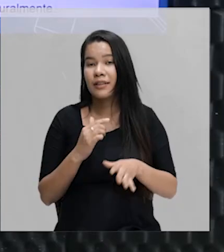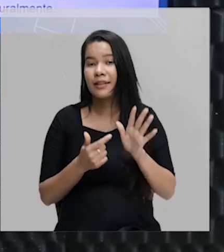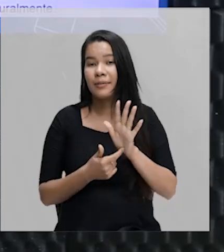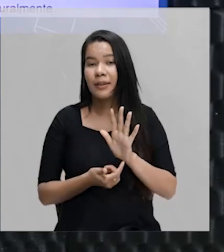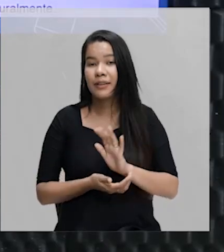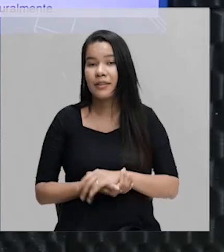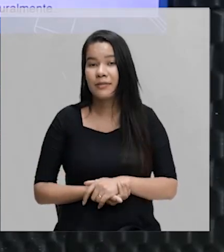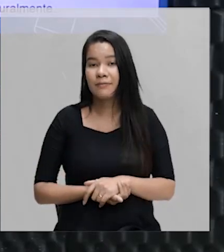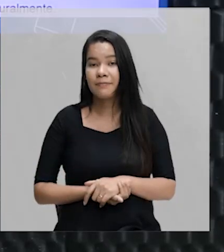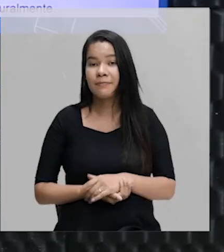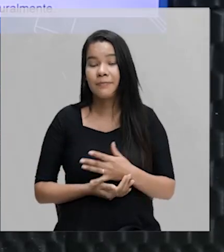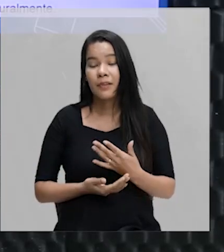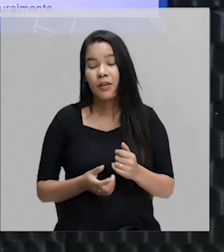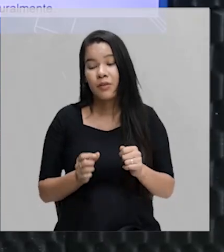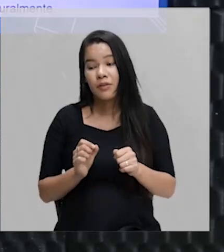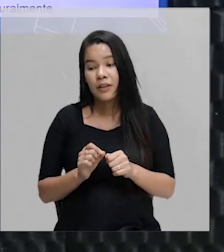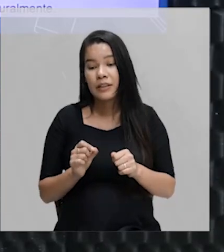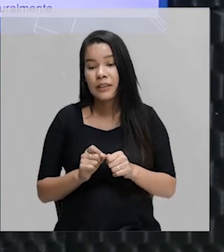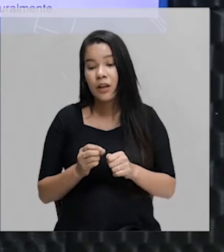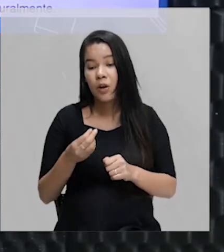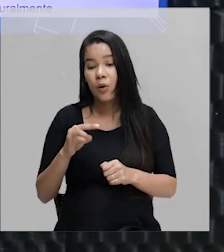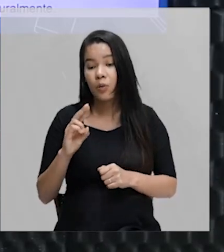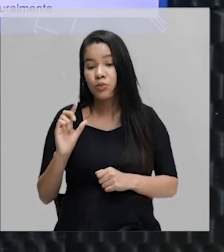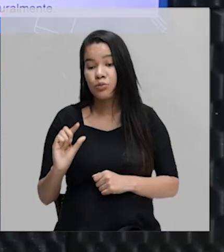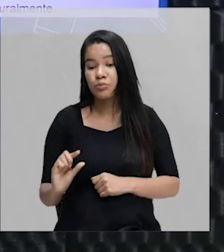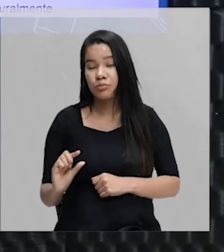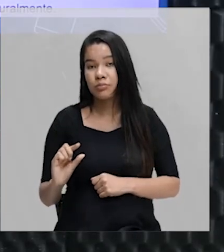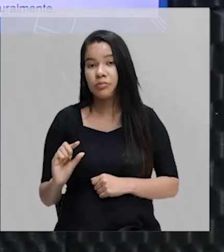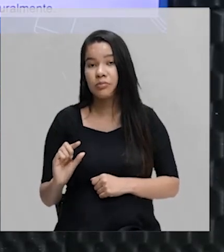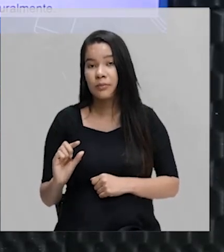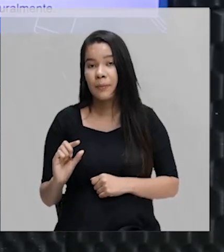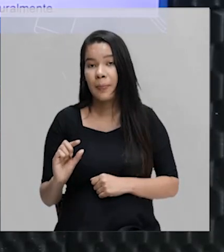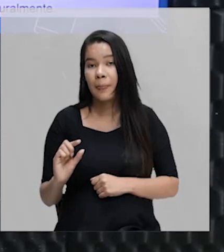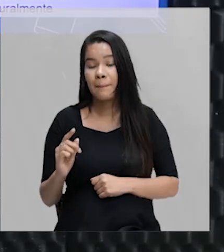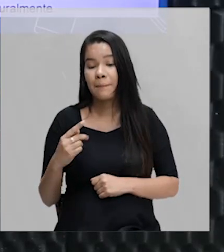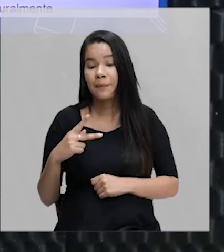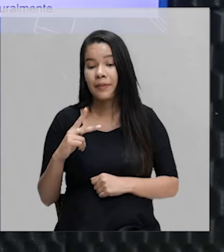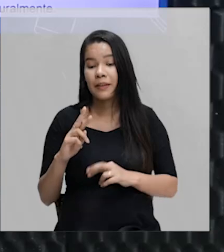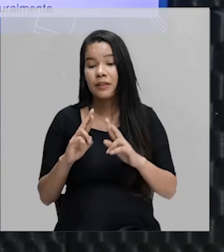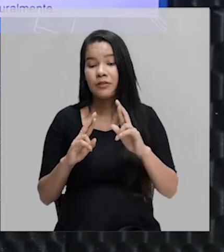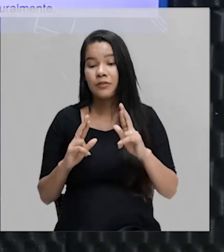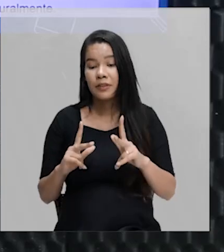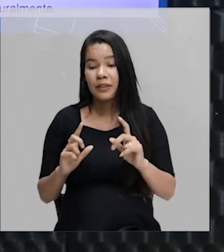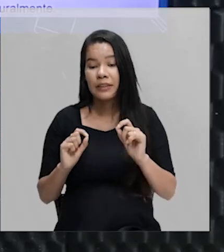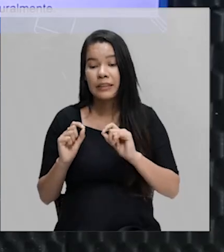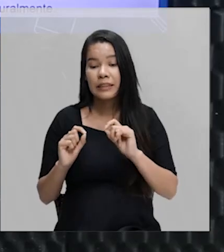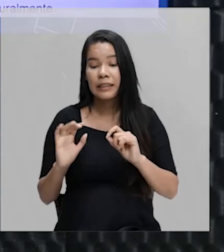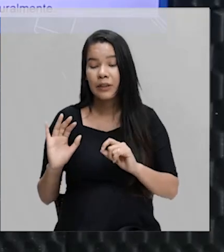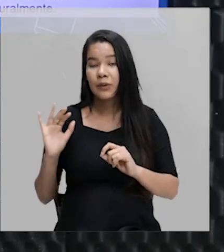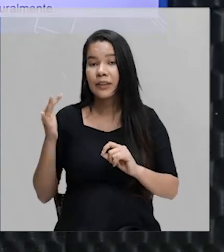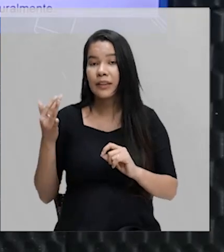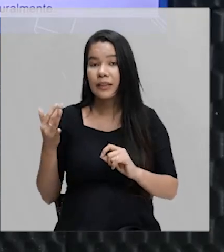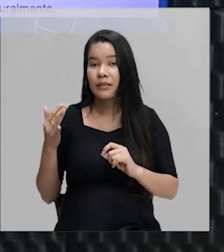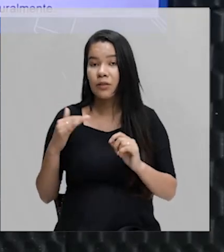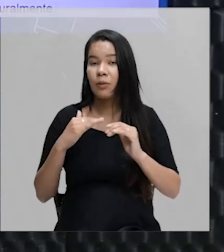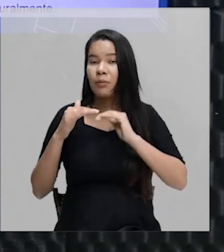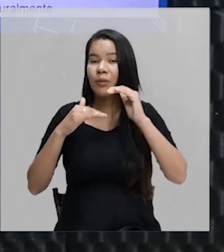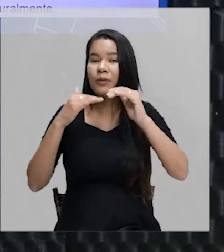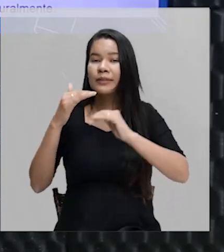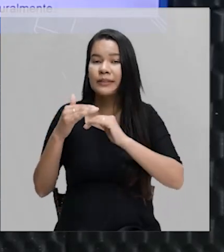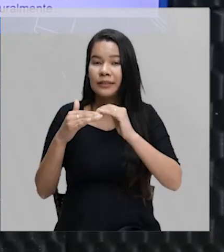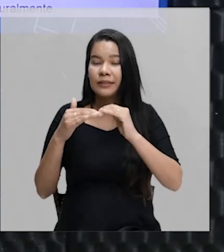apareçam. Então, para diminuir essas diferenciações que vão ocorrendo com o processo